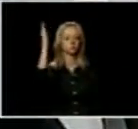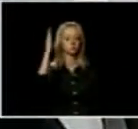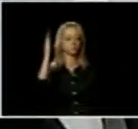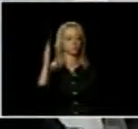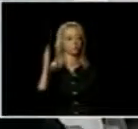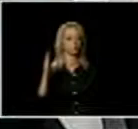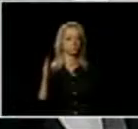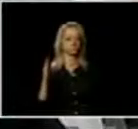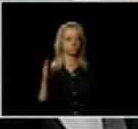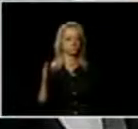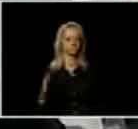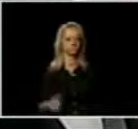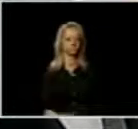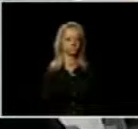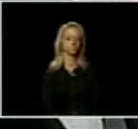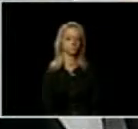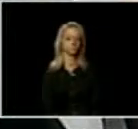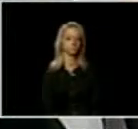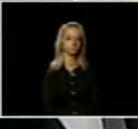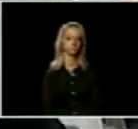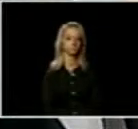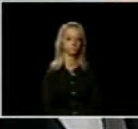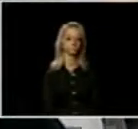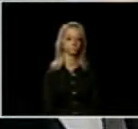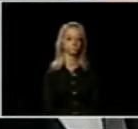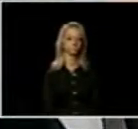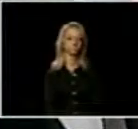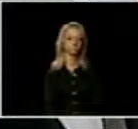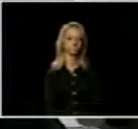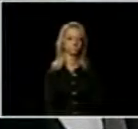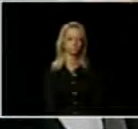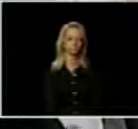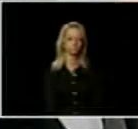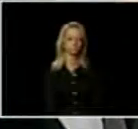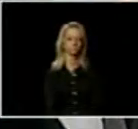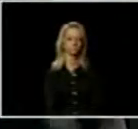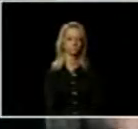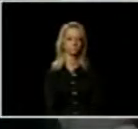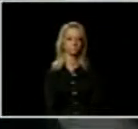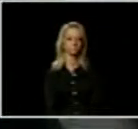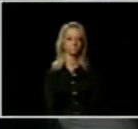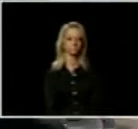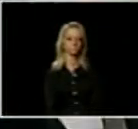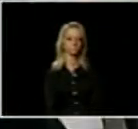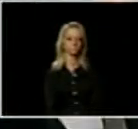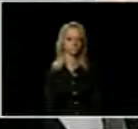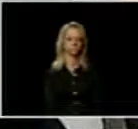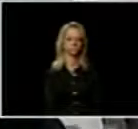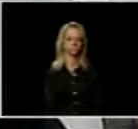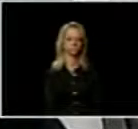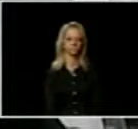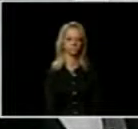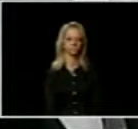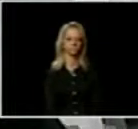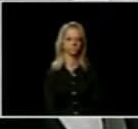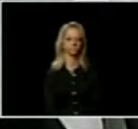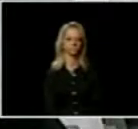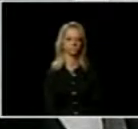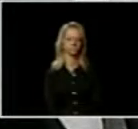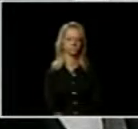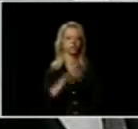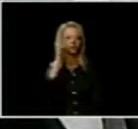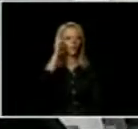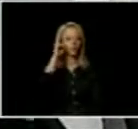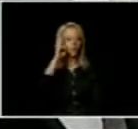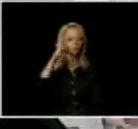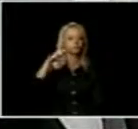Pouquíssimo explorado. Tem a história de Mazzaropi, história de Monteiro Lobato, a história das figureiras,